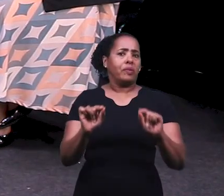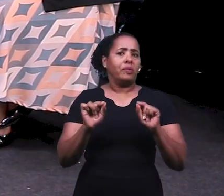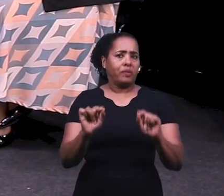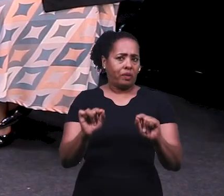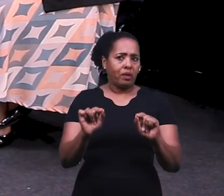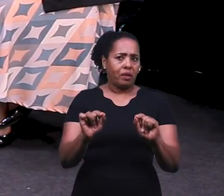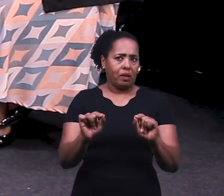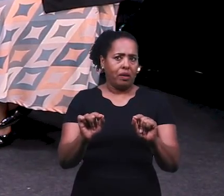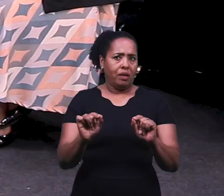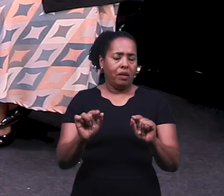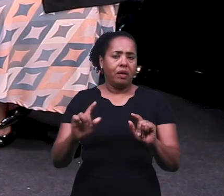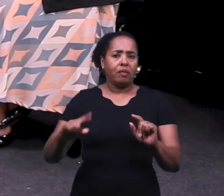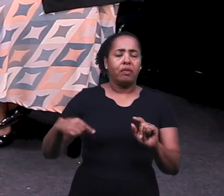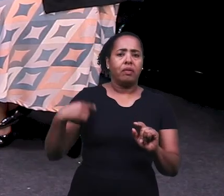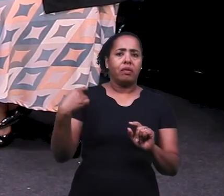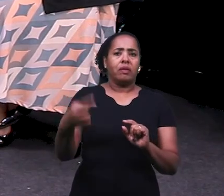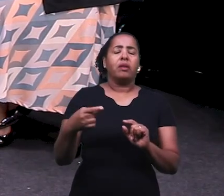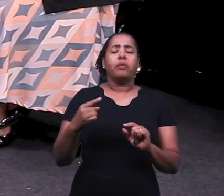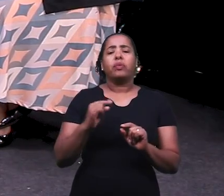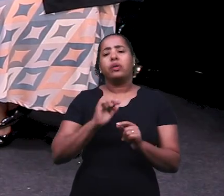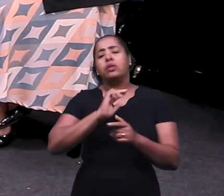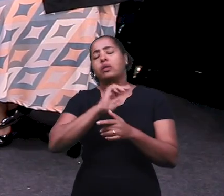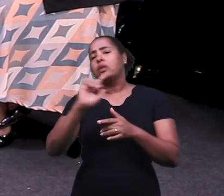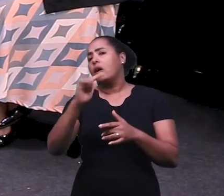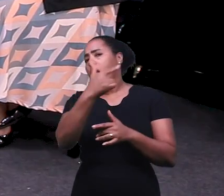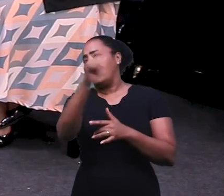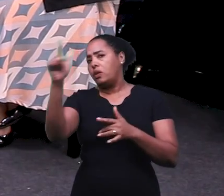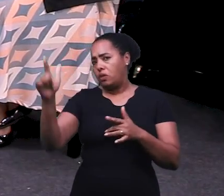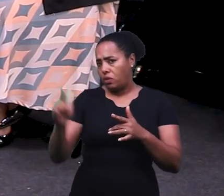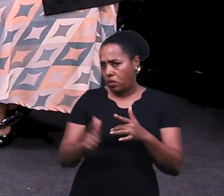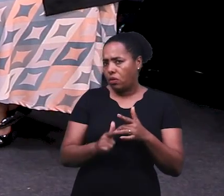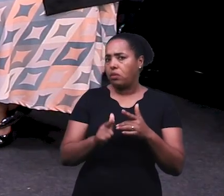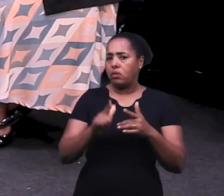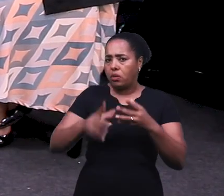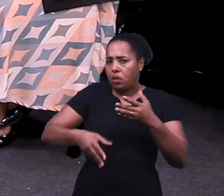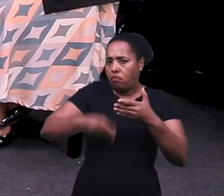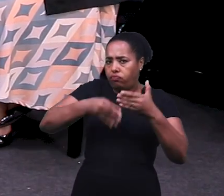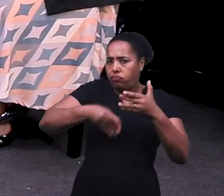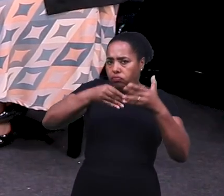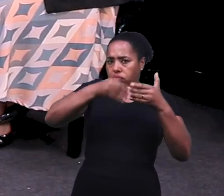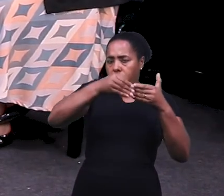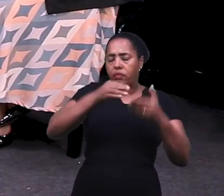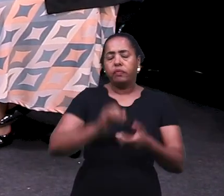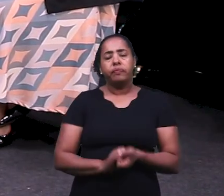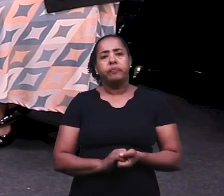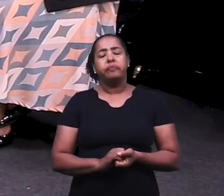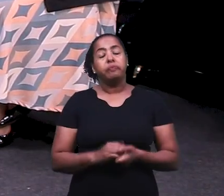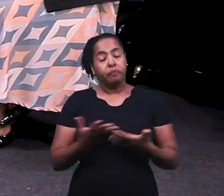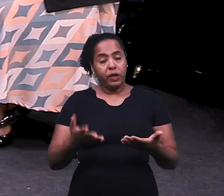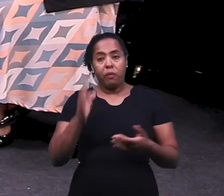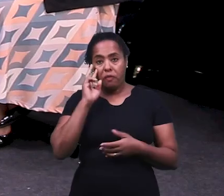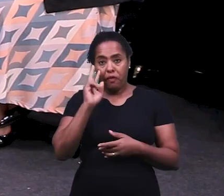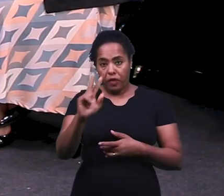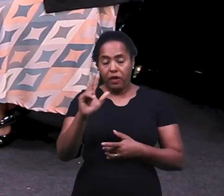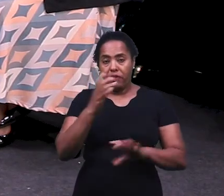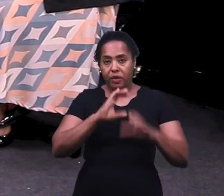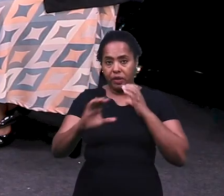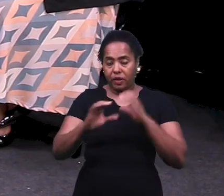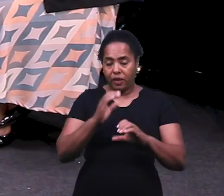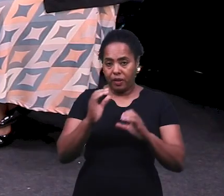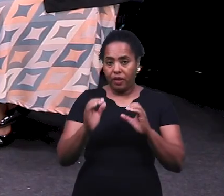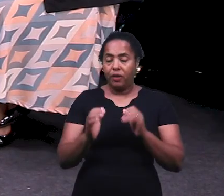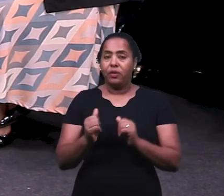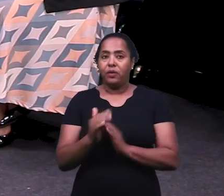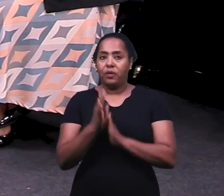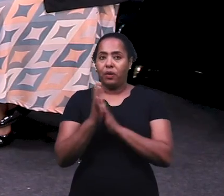hino? Então a escolha é baseada nessa mensagem primeiramente, depois que vem as outras questões mesmo, entendeu? Glória a Deus. Bom, então